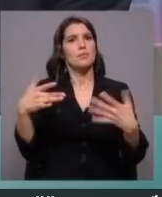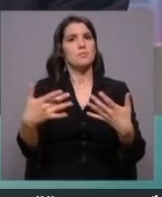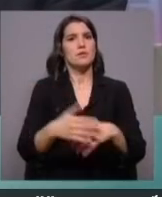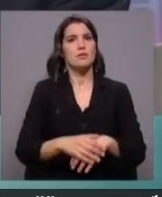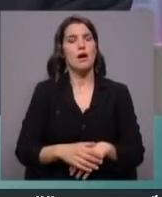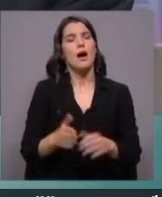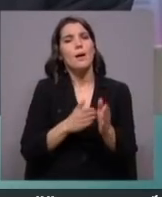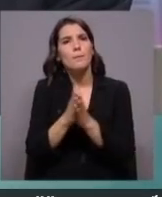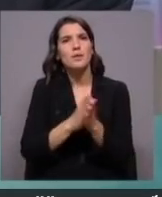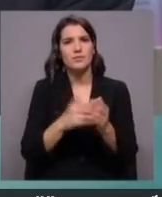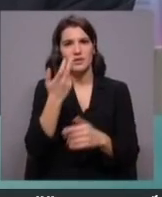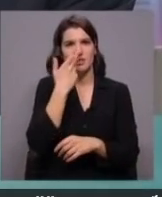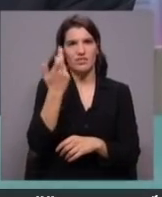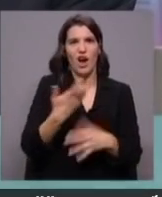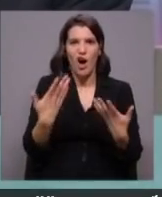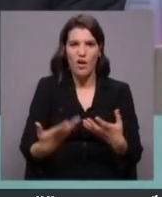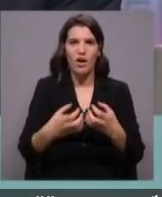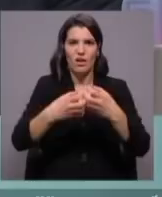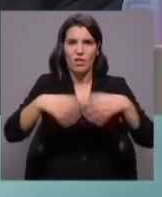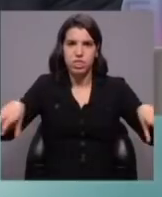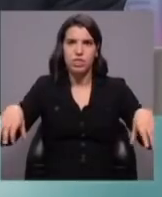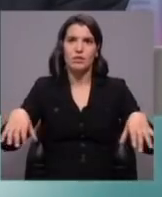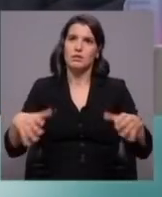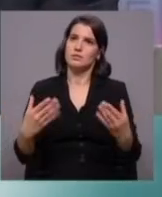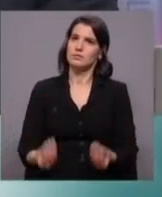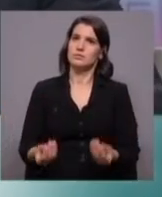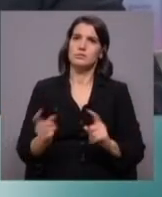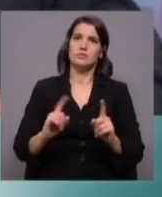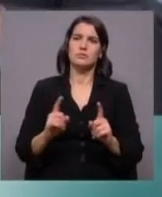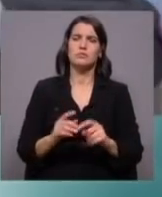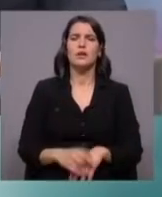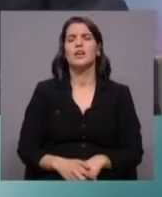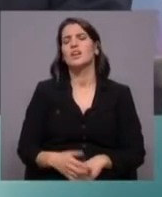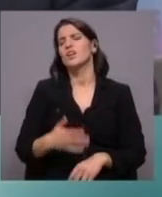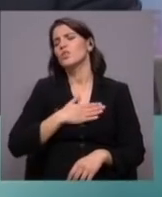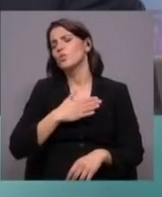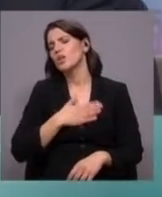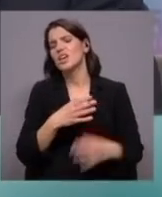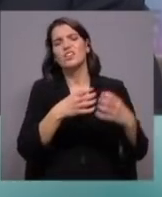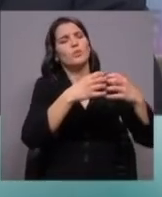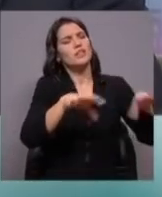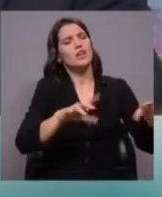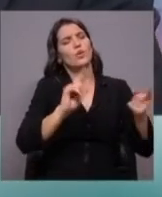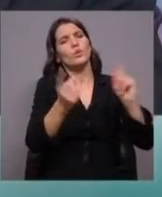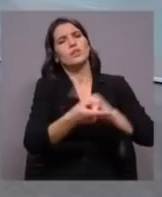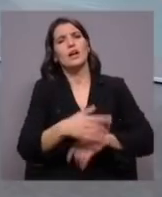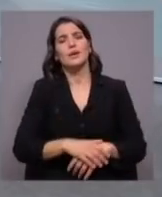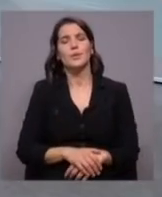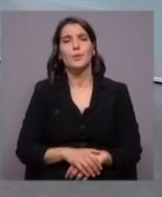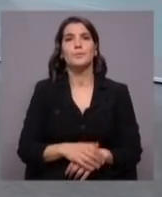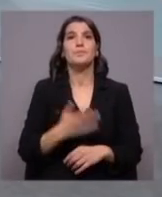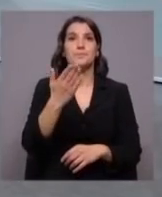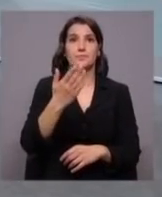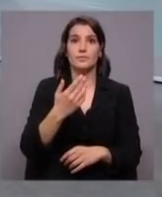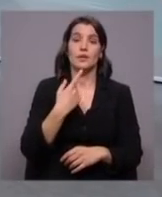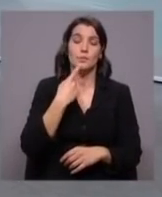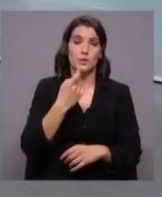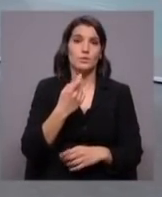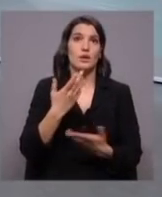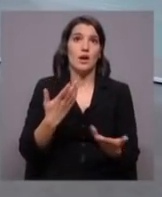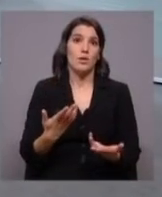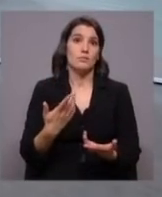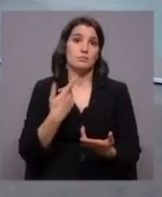Catarina Martins, responder à pandemia, agora, mas não responder, não responder a outros doentes. Como é que, olha, e obviamente essa questão foi colocada ao